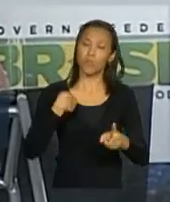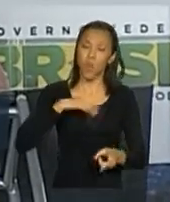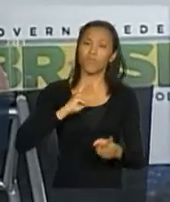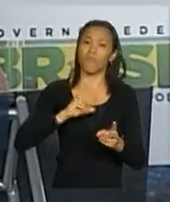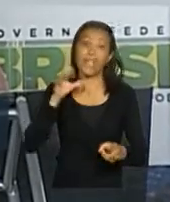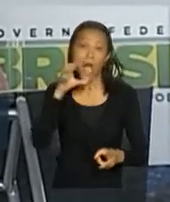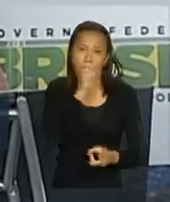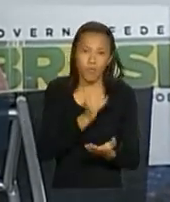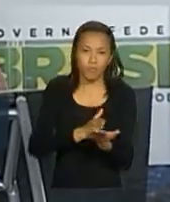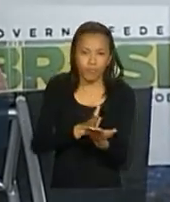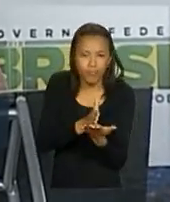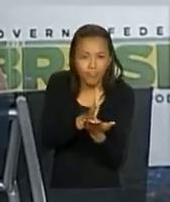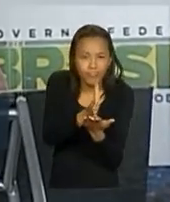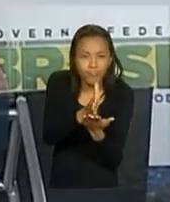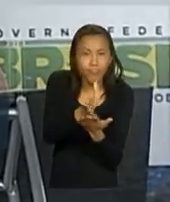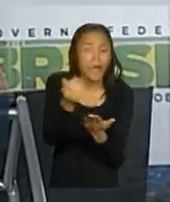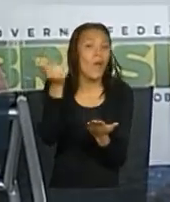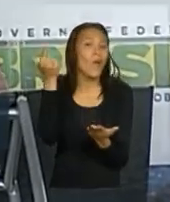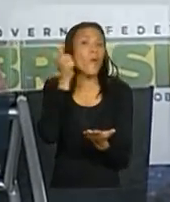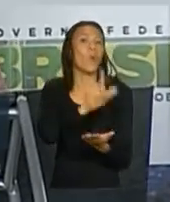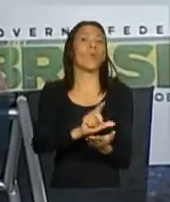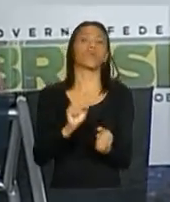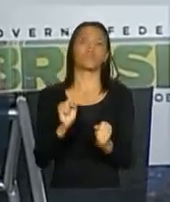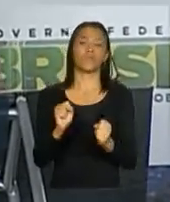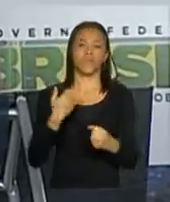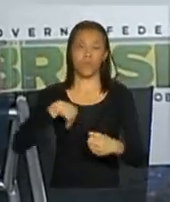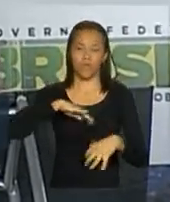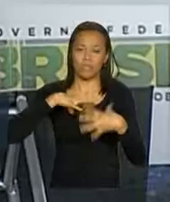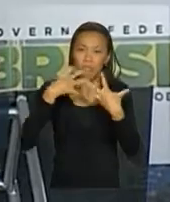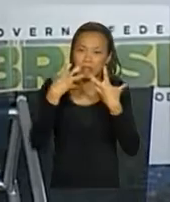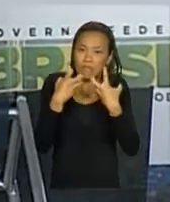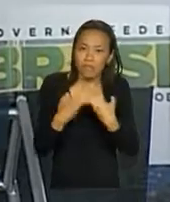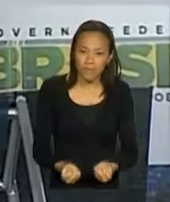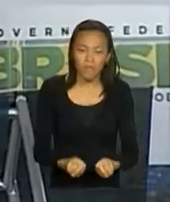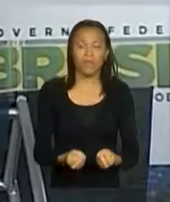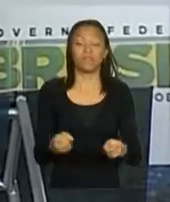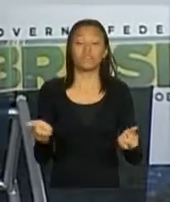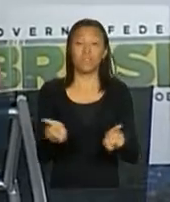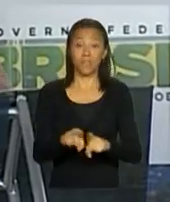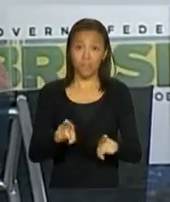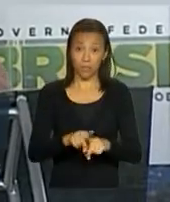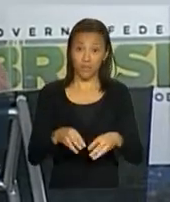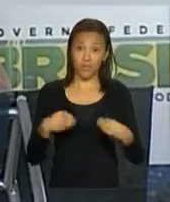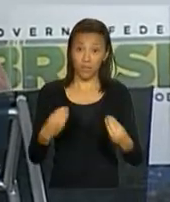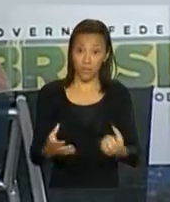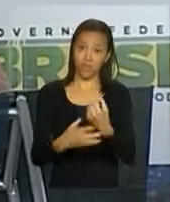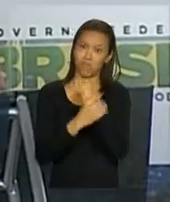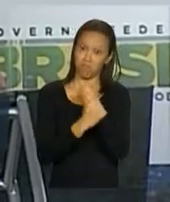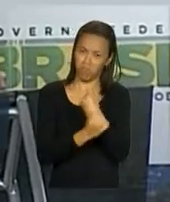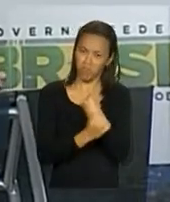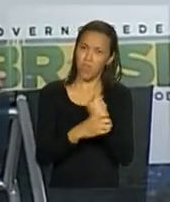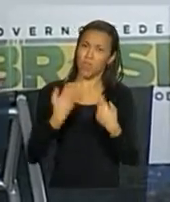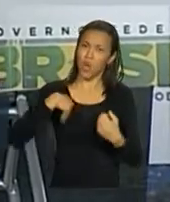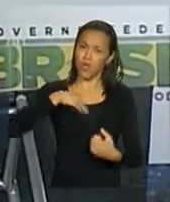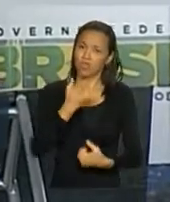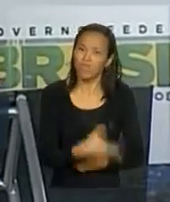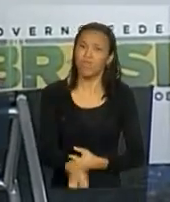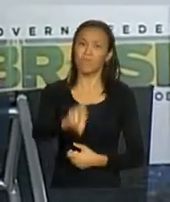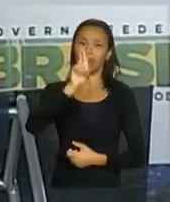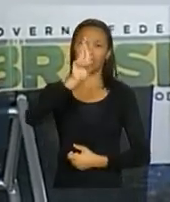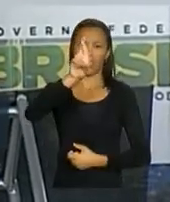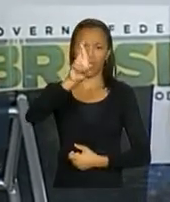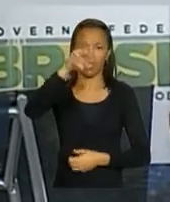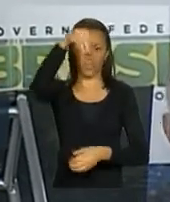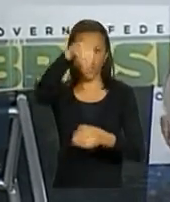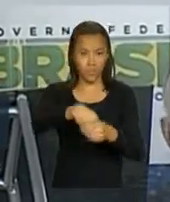mais rápido para superar nossas dificuldades e consolidar nossa posição de liderança